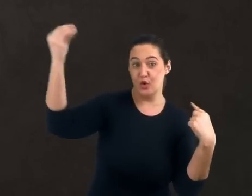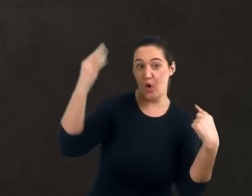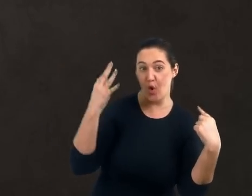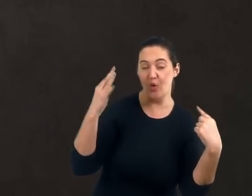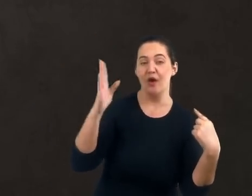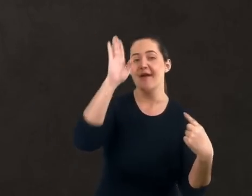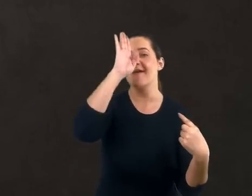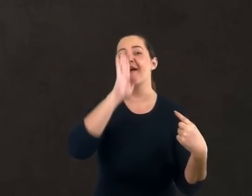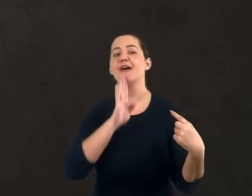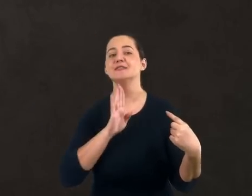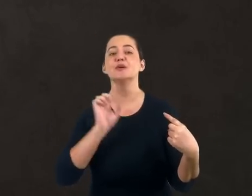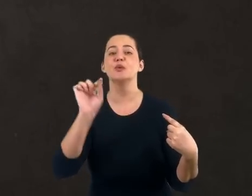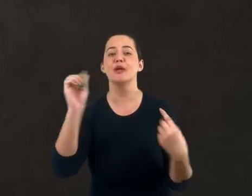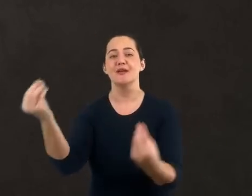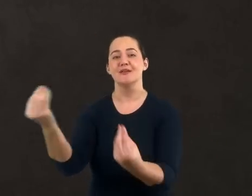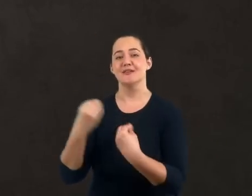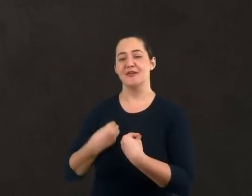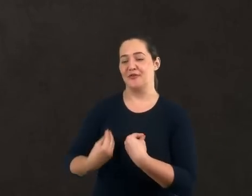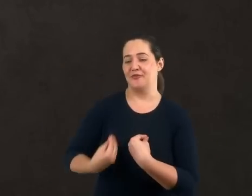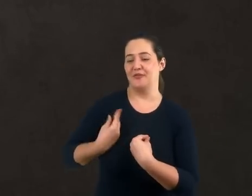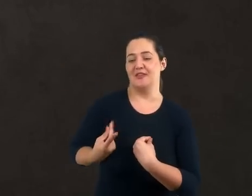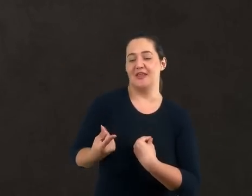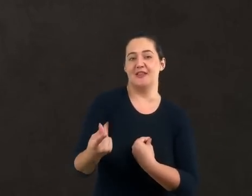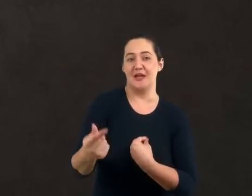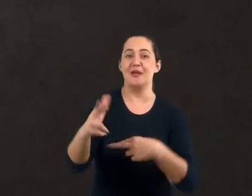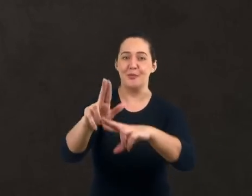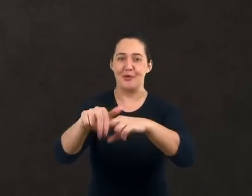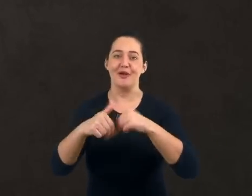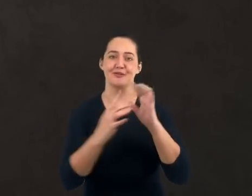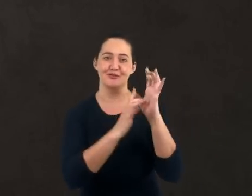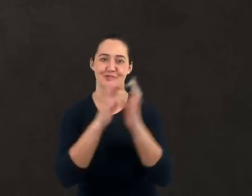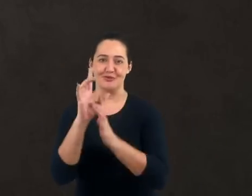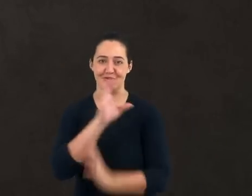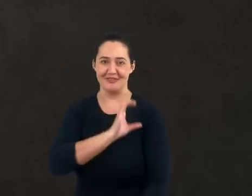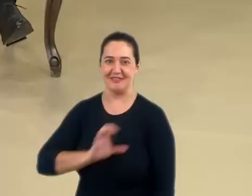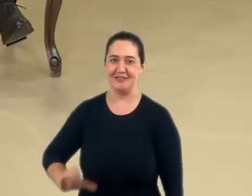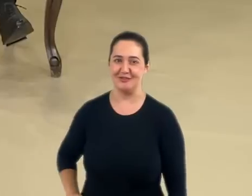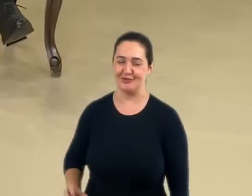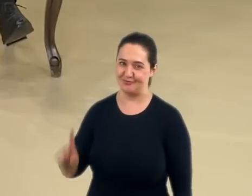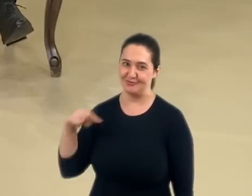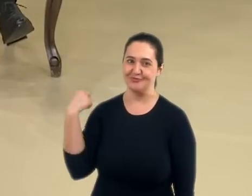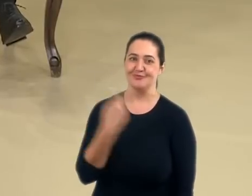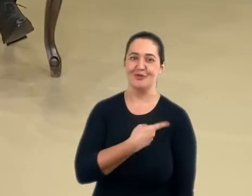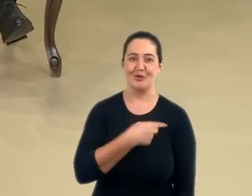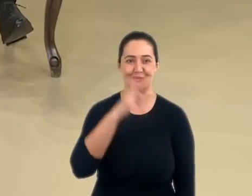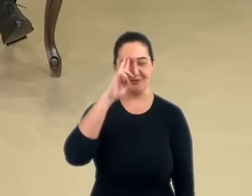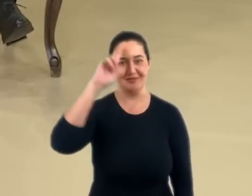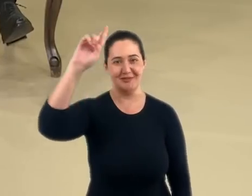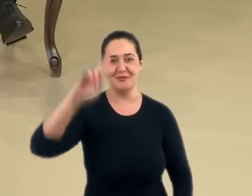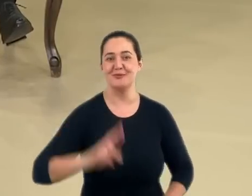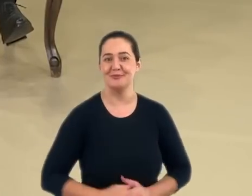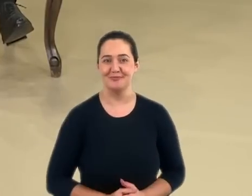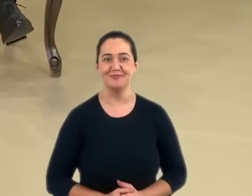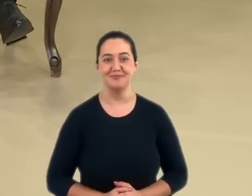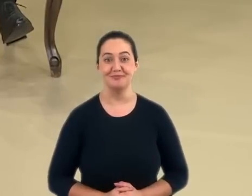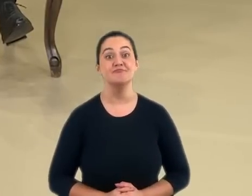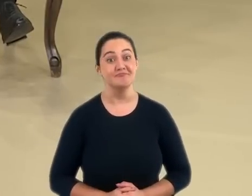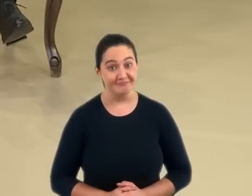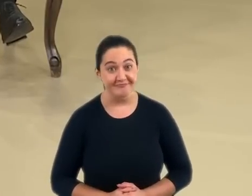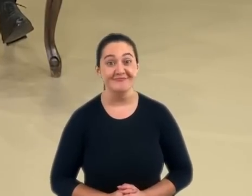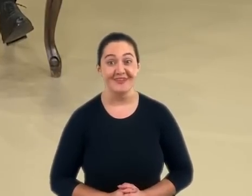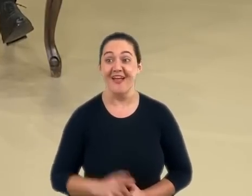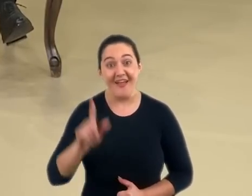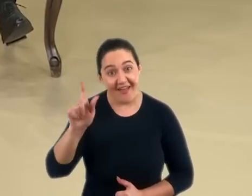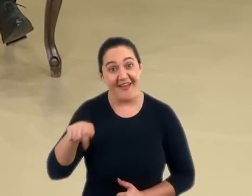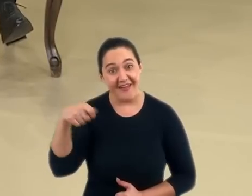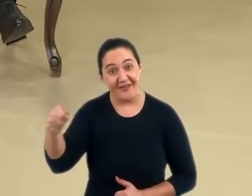de Deus é a vida eterna por Cristo Jesus, nosso Senhor. Esse é o ministério intercessor